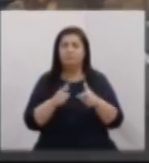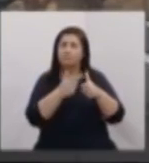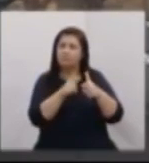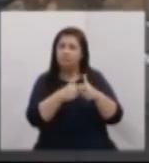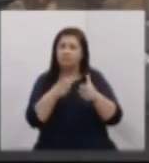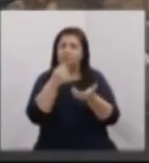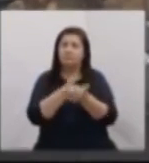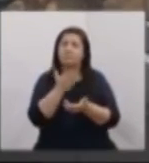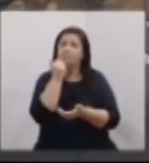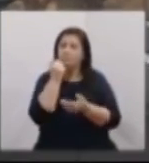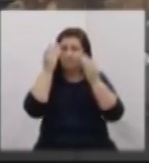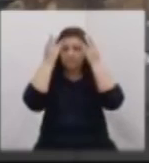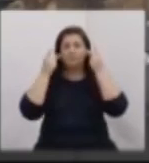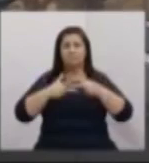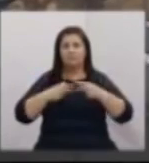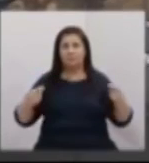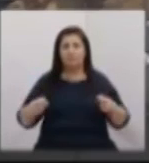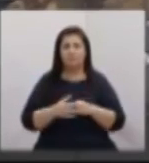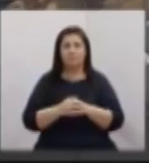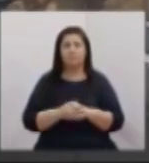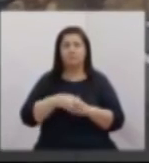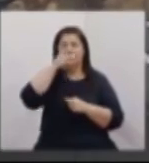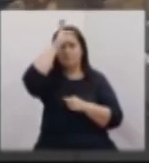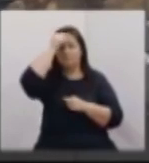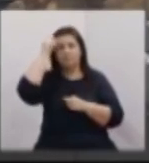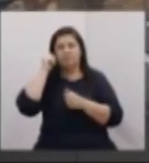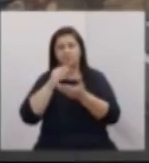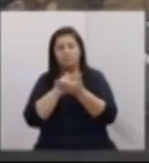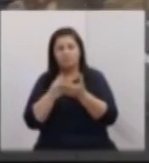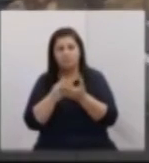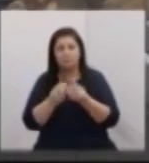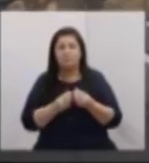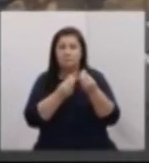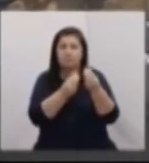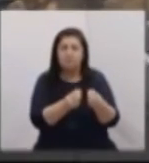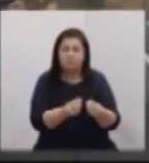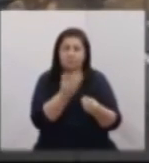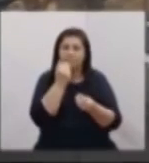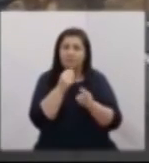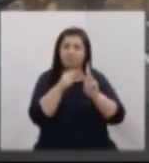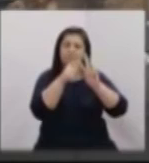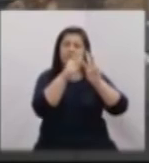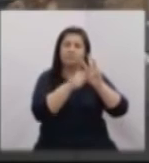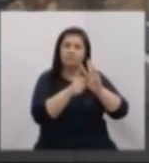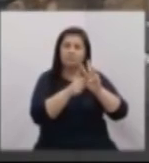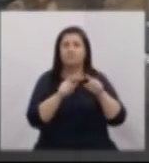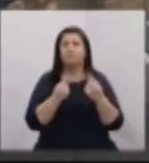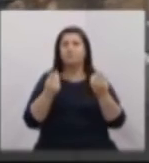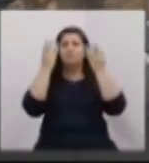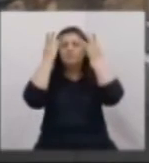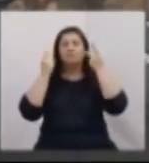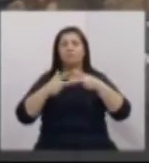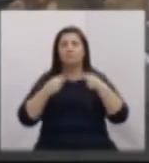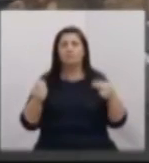a ração para essas ONGs. A Prefeitura já está fazendo um pouco, né, doando ração trimestralmente, mas os animais comem todos os dias, não é de 3 em